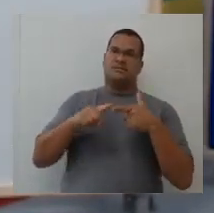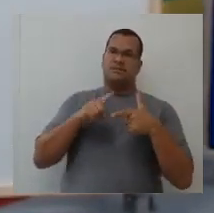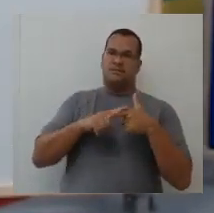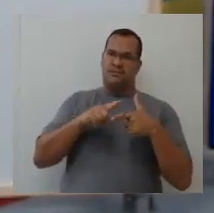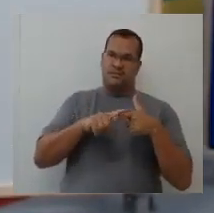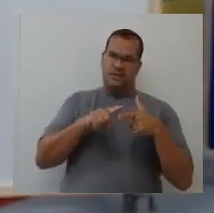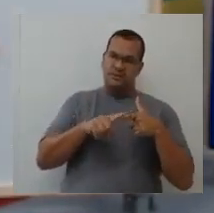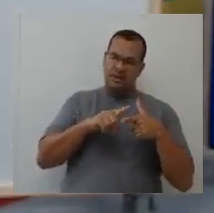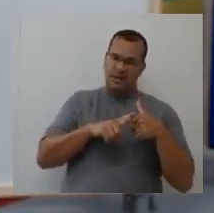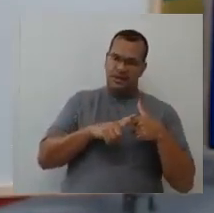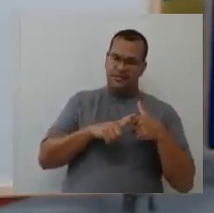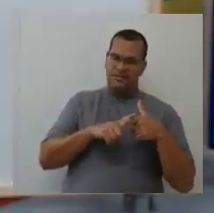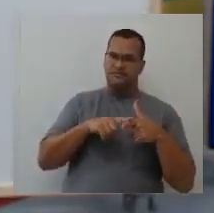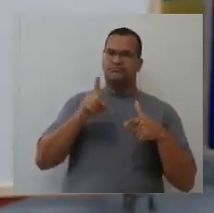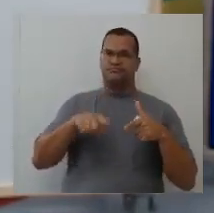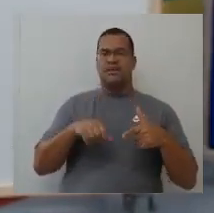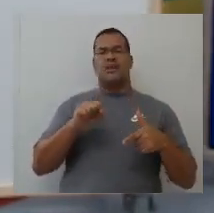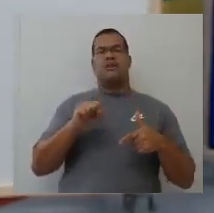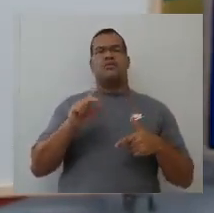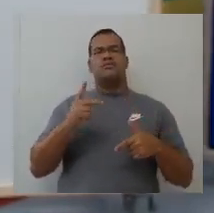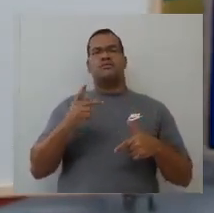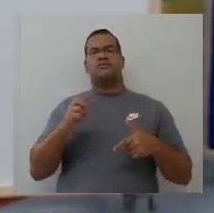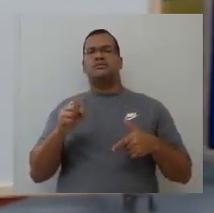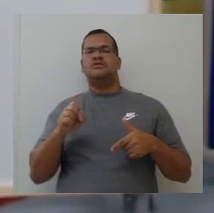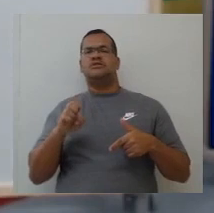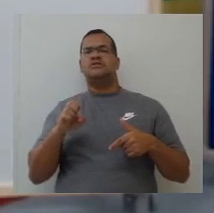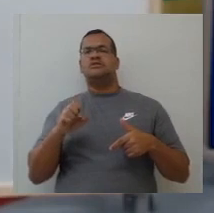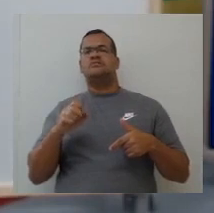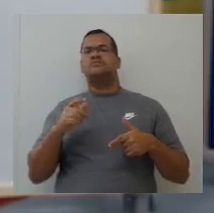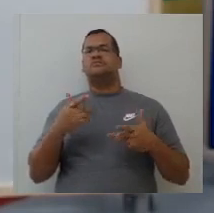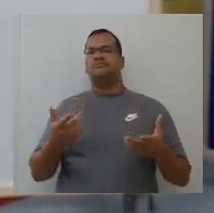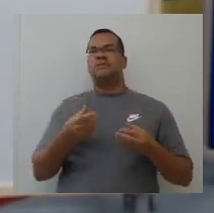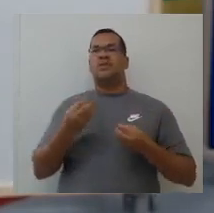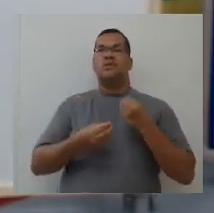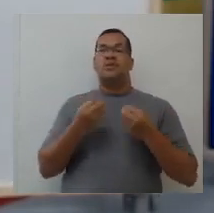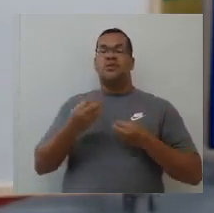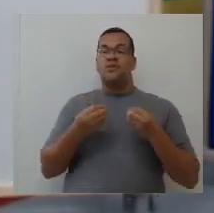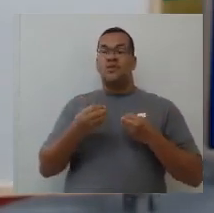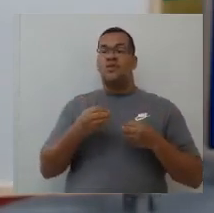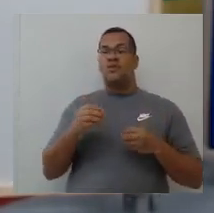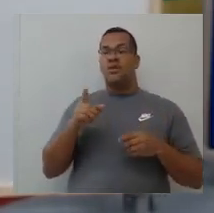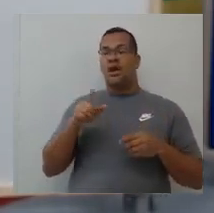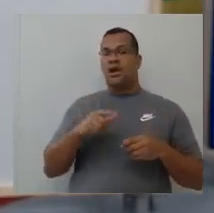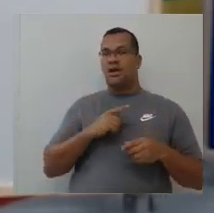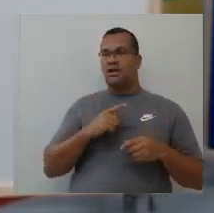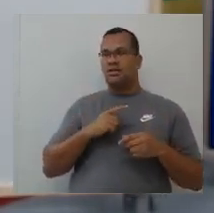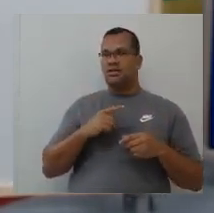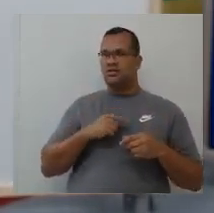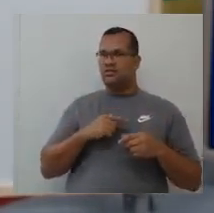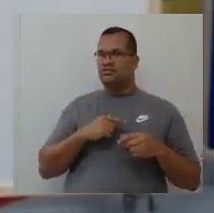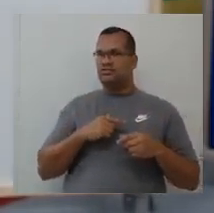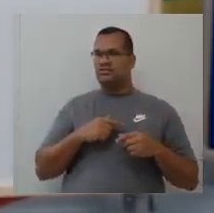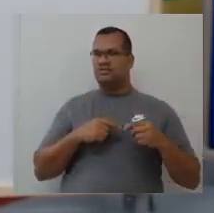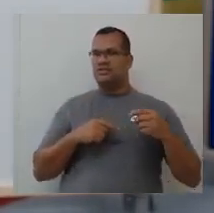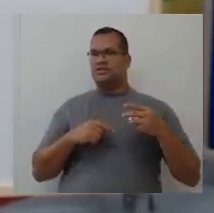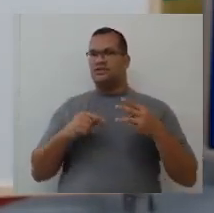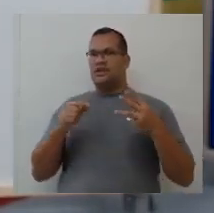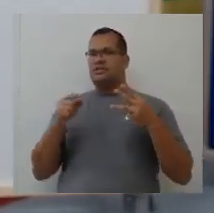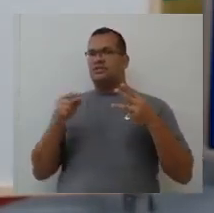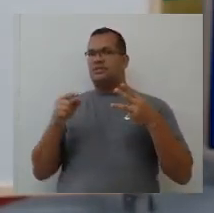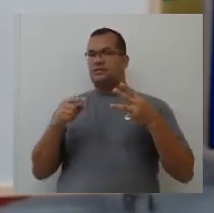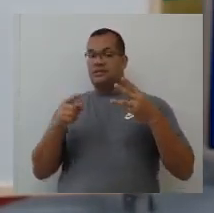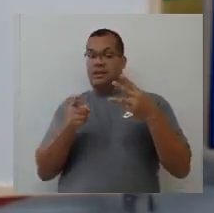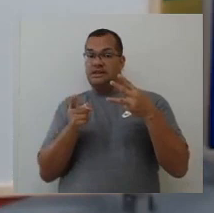lembra? Significa que, aí o segundo ponto do slide diz, quando o meu verbo está relacionado à terceira pessoa do